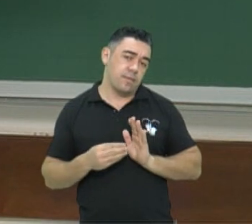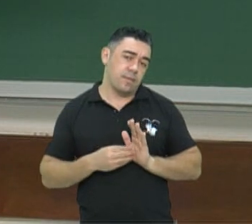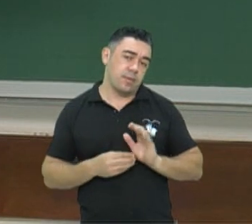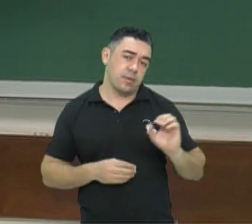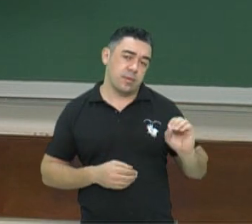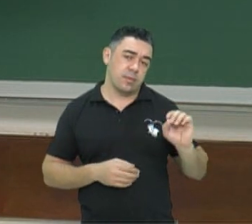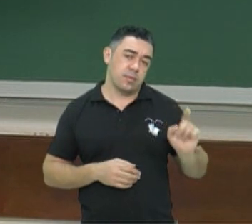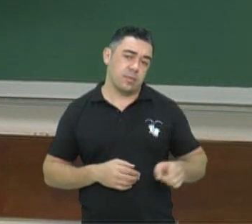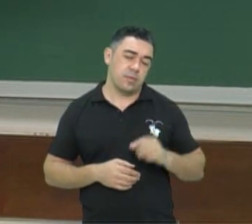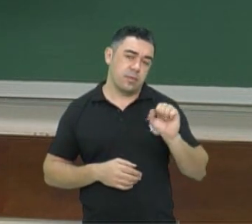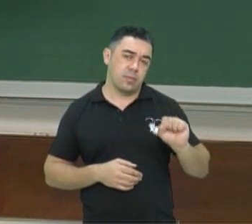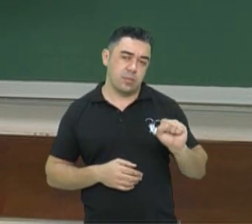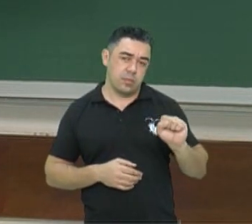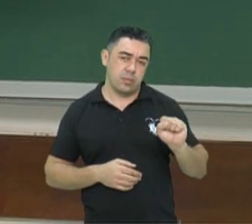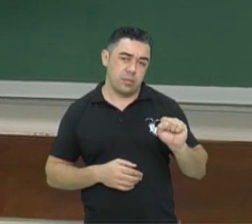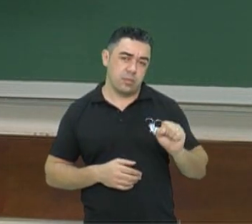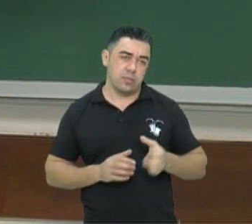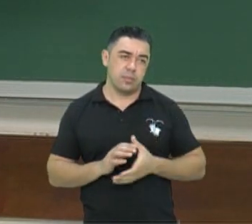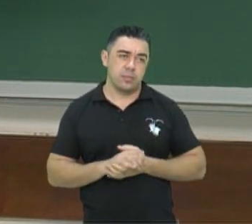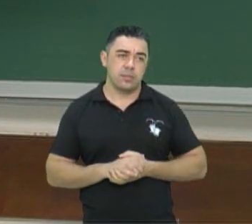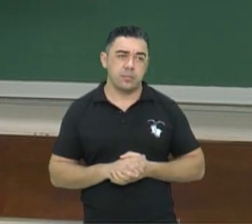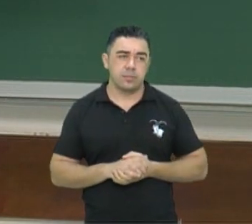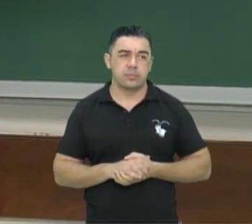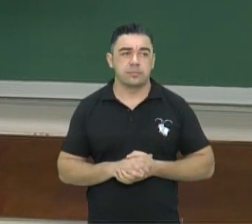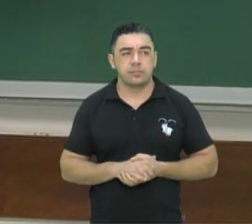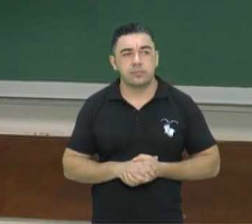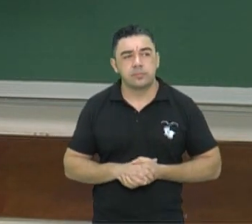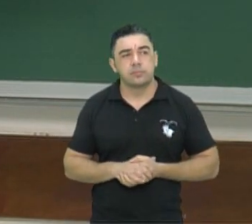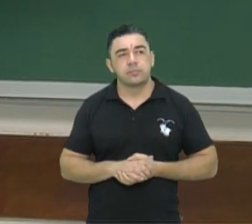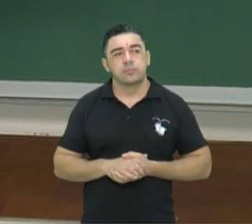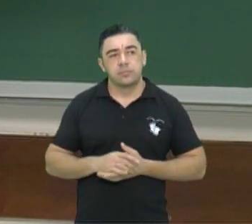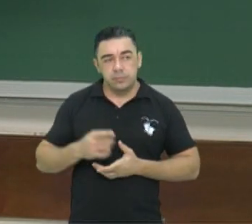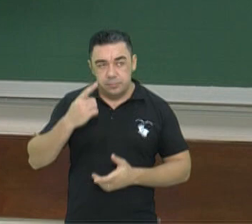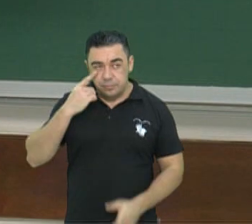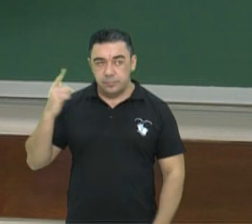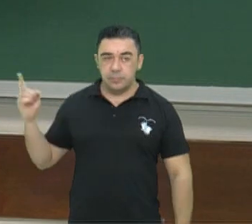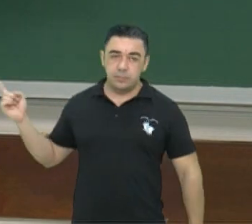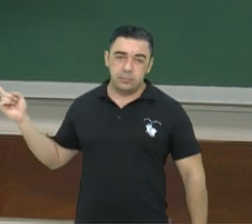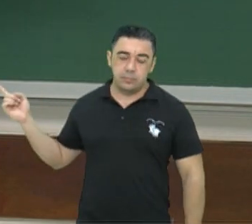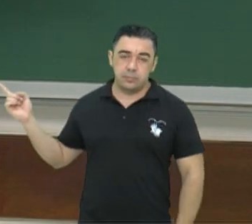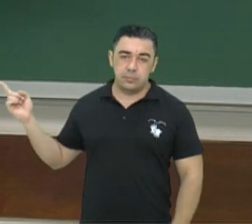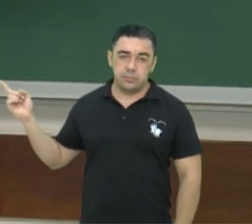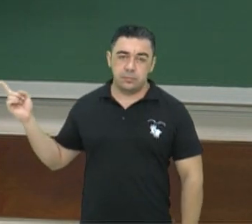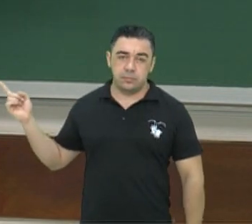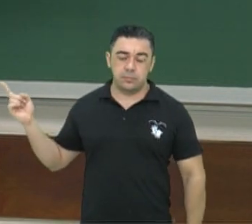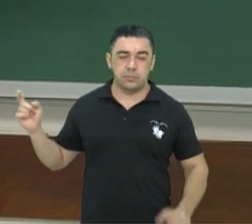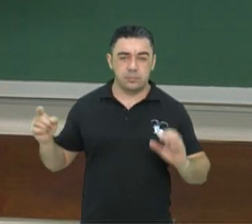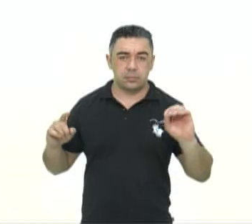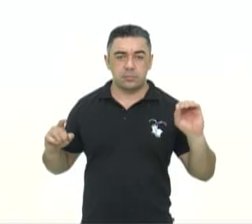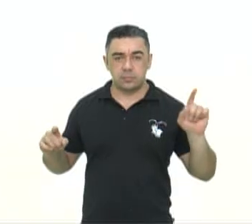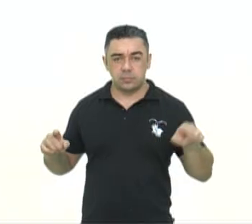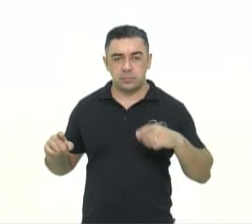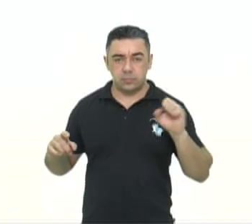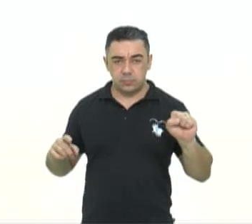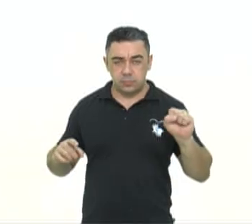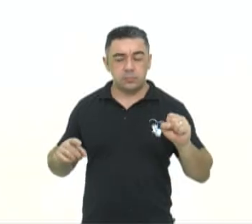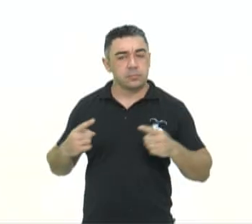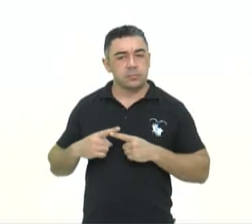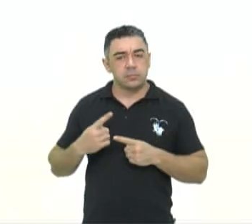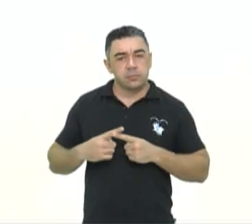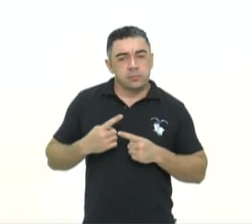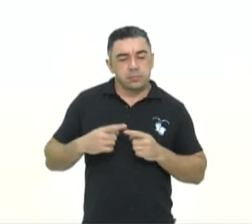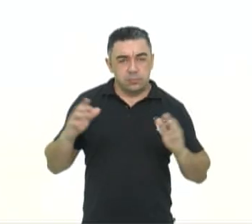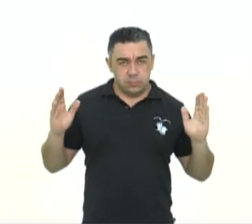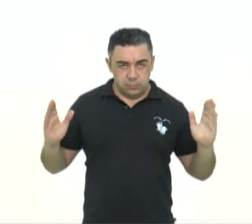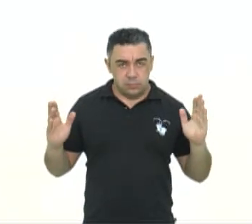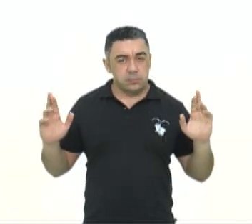pegar a preta, em 1,2. Olha lá o que aconteceu. Eu fiquei com 0,8. Por quê?